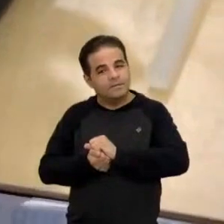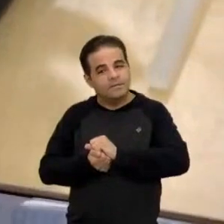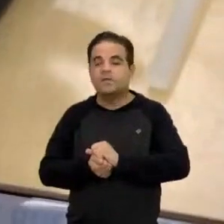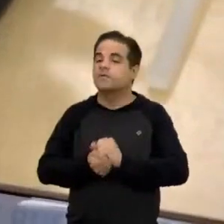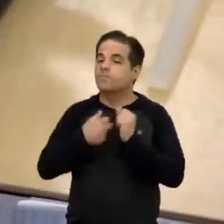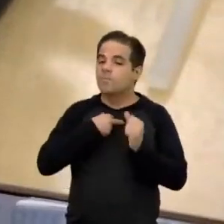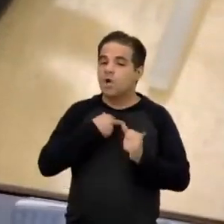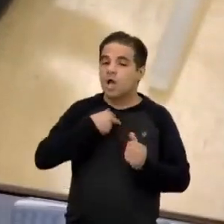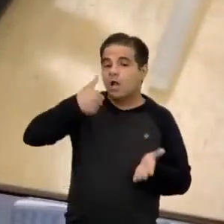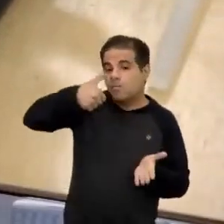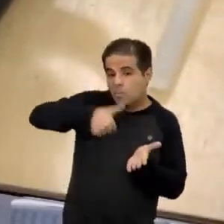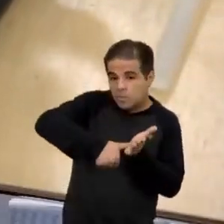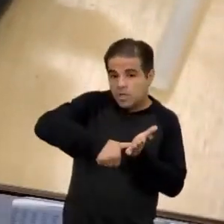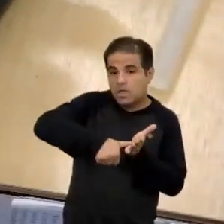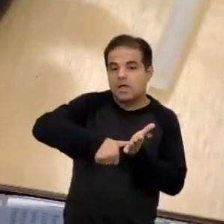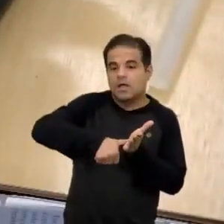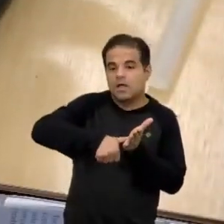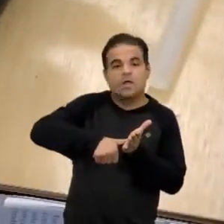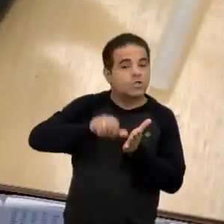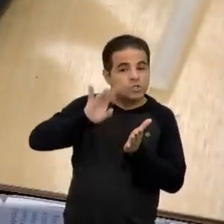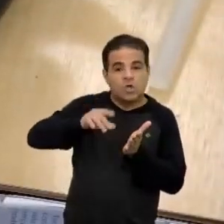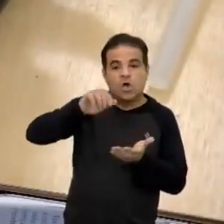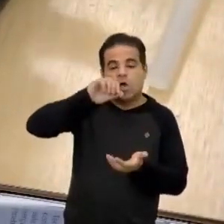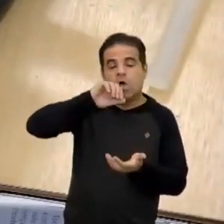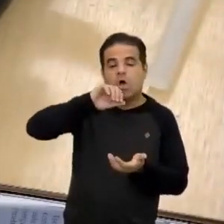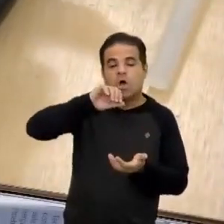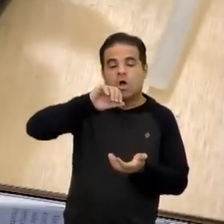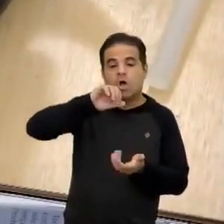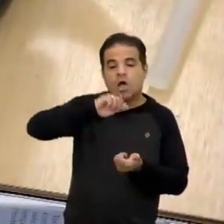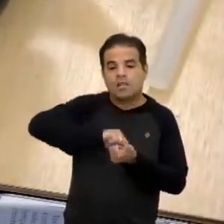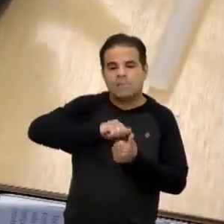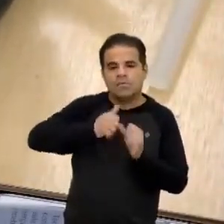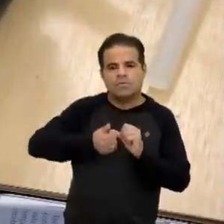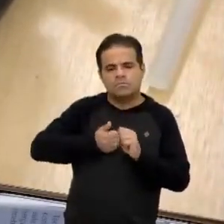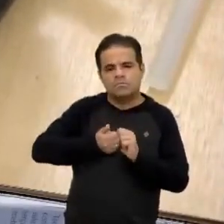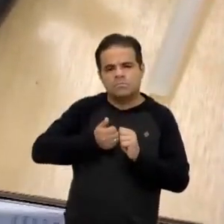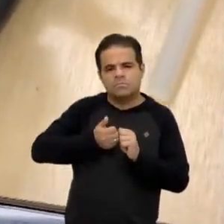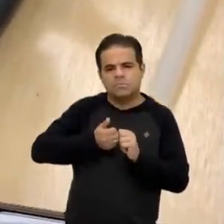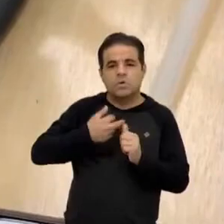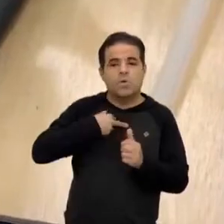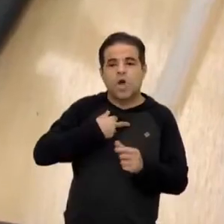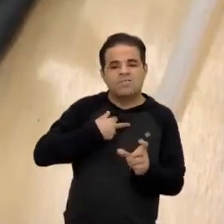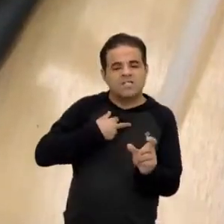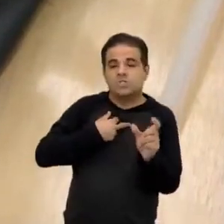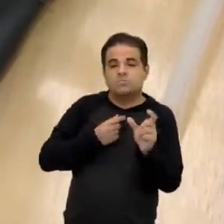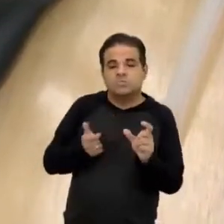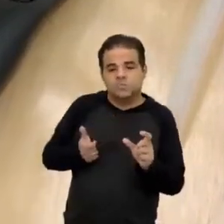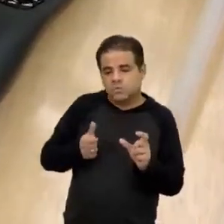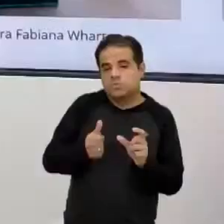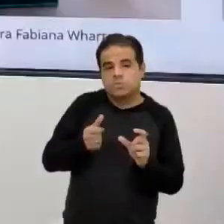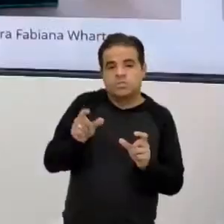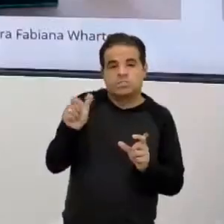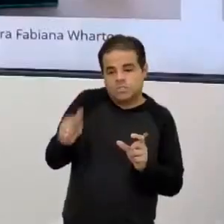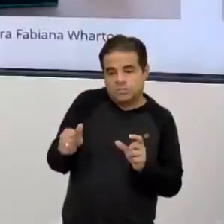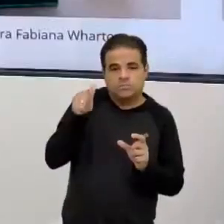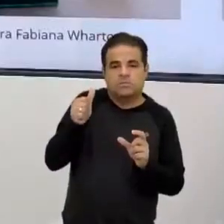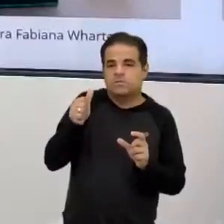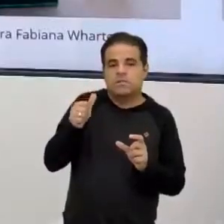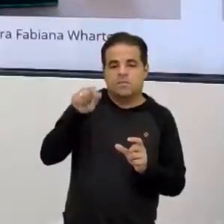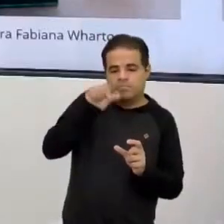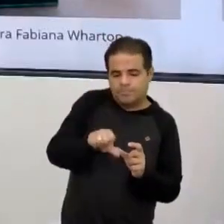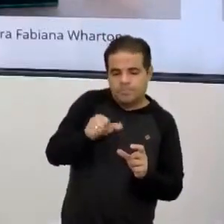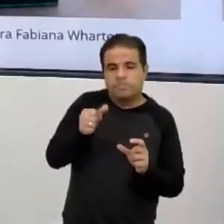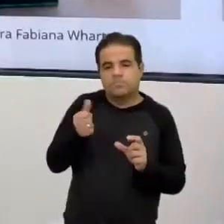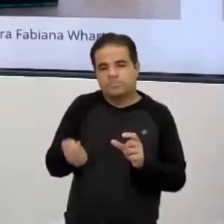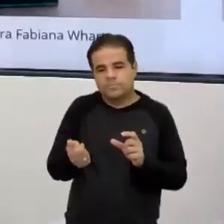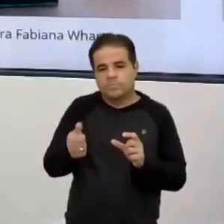aquele botão só de apertar. Tem que ser interruptor porque você não vai poder ficar segurando, né? Ele vai andar sozinho, você não vai conseguir